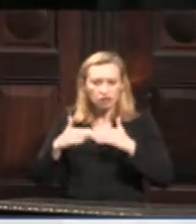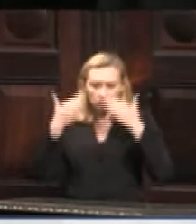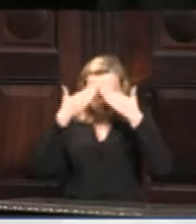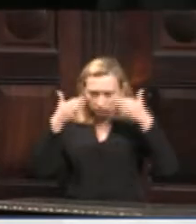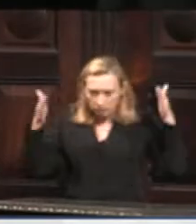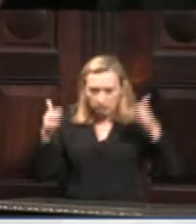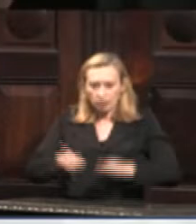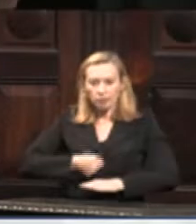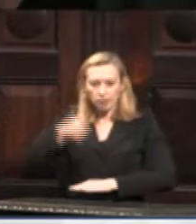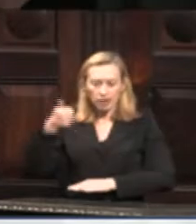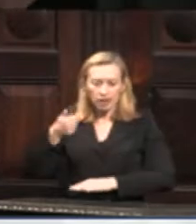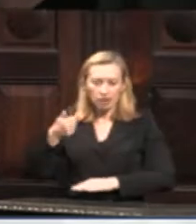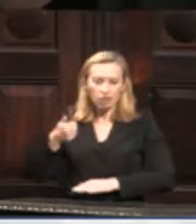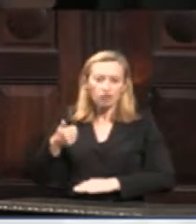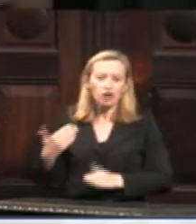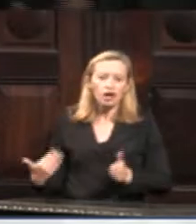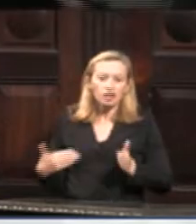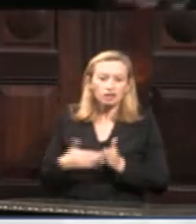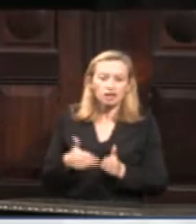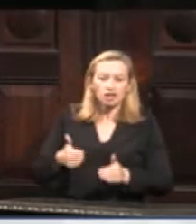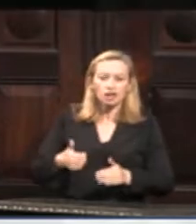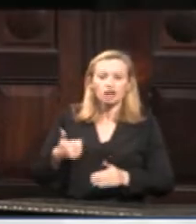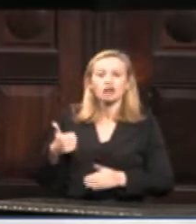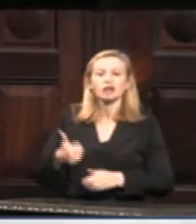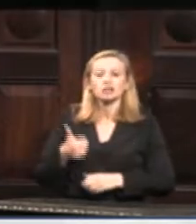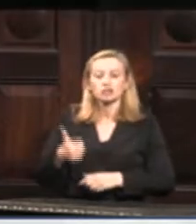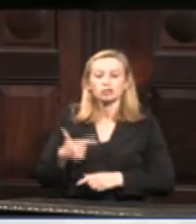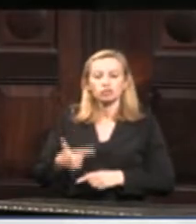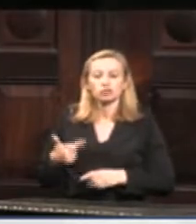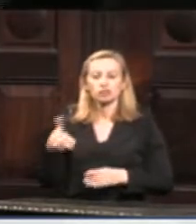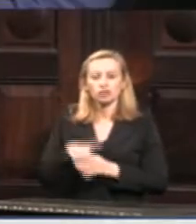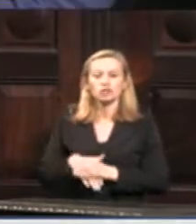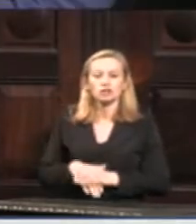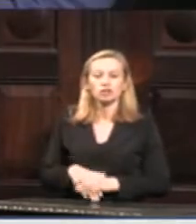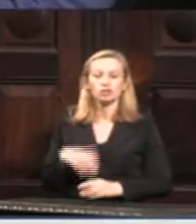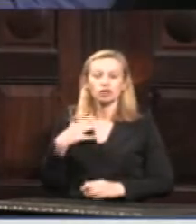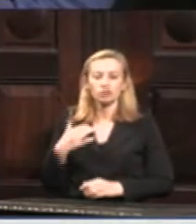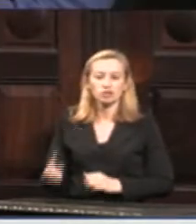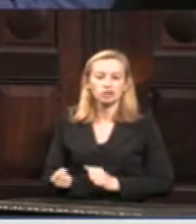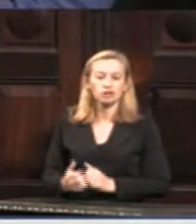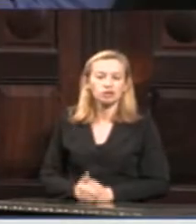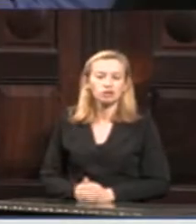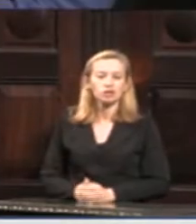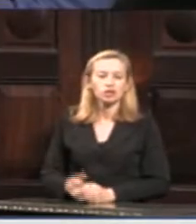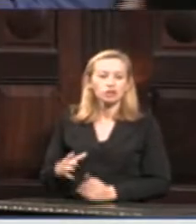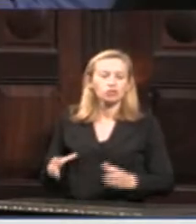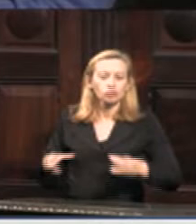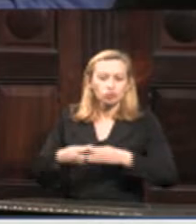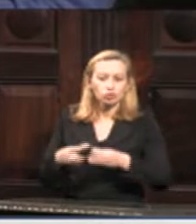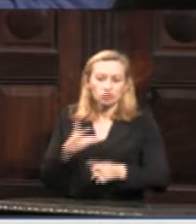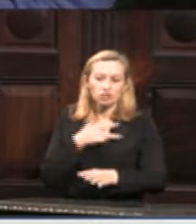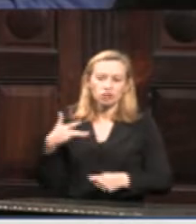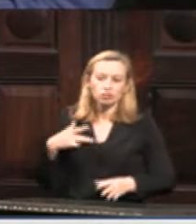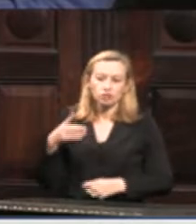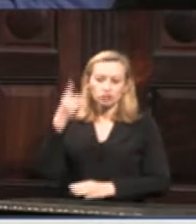questões até a segunda votação. Então, o parecer é favorável. Pela Comissão de Saúde, deputado doutor Deodalto.